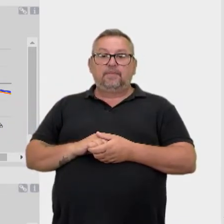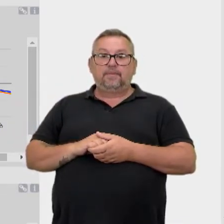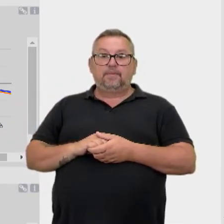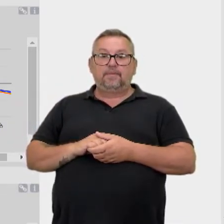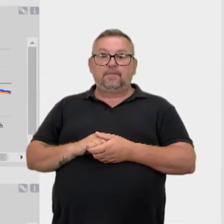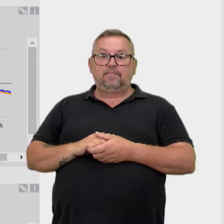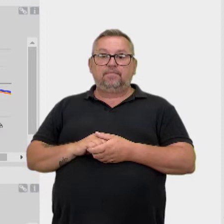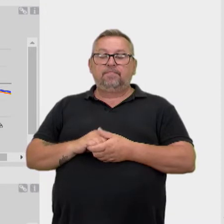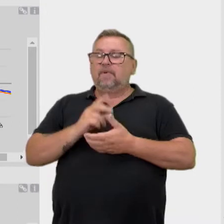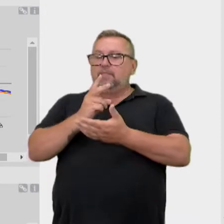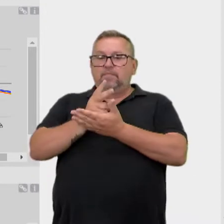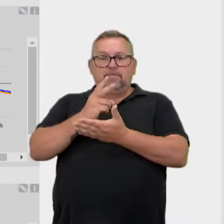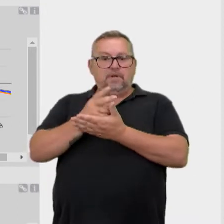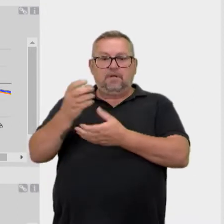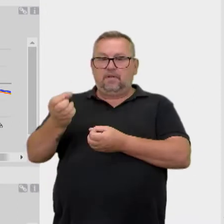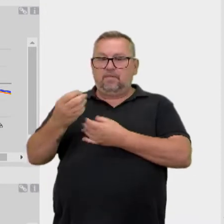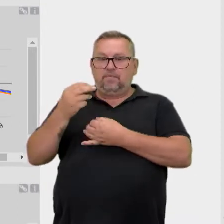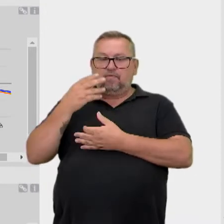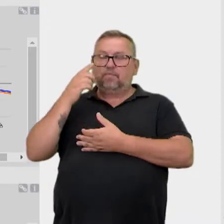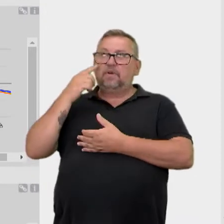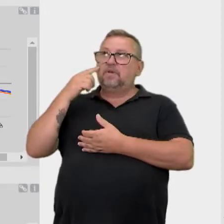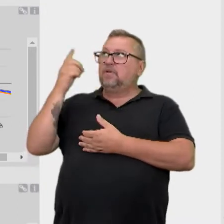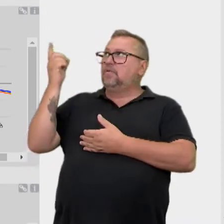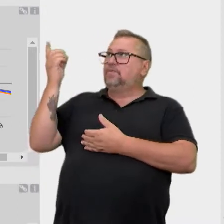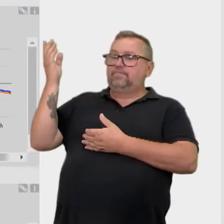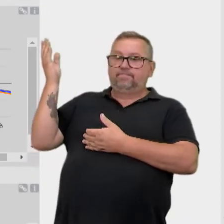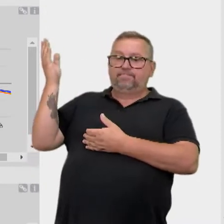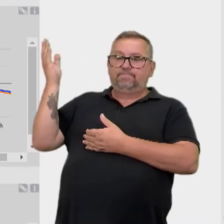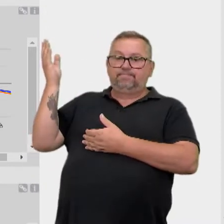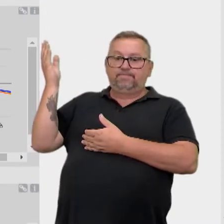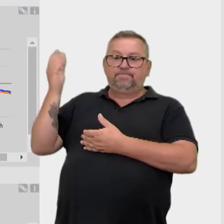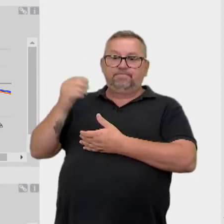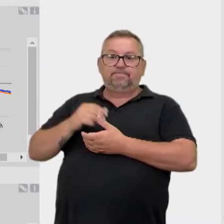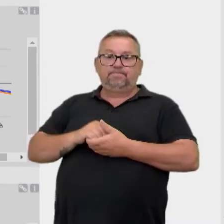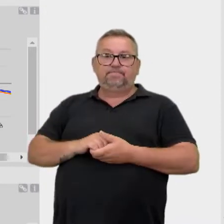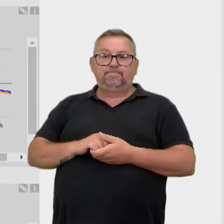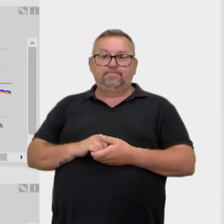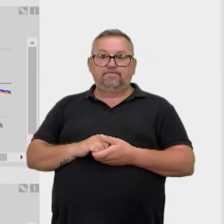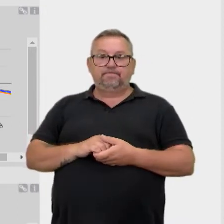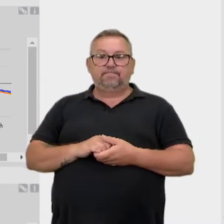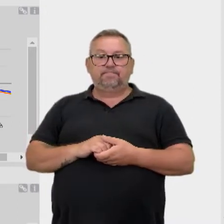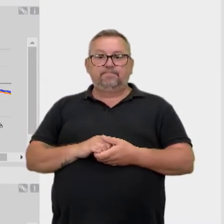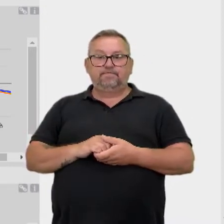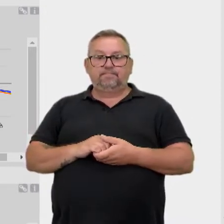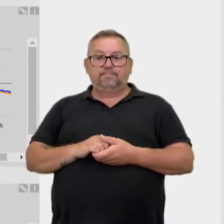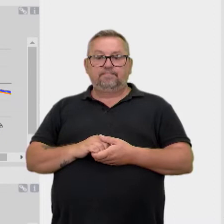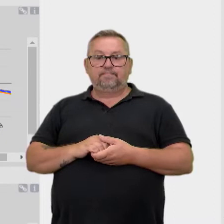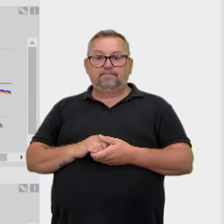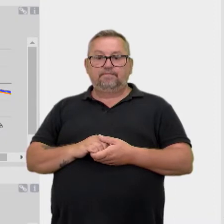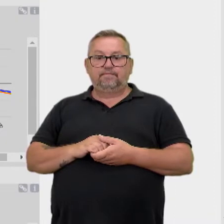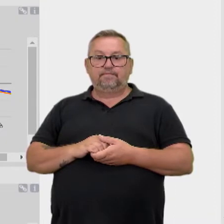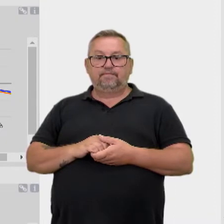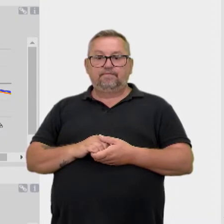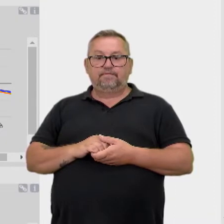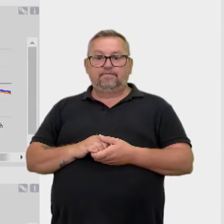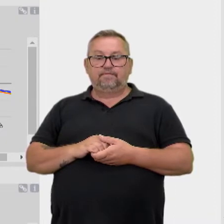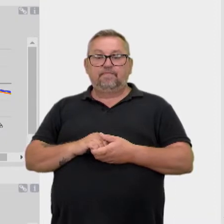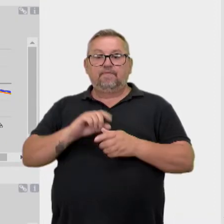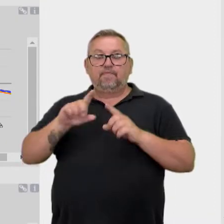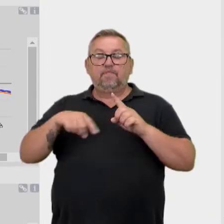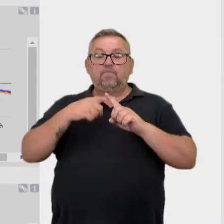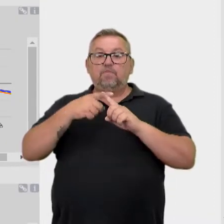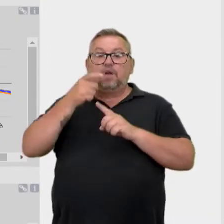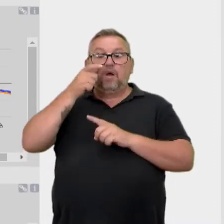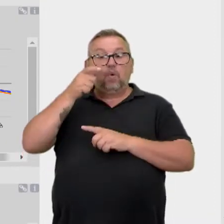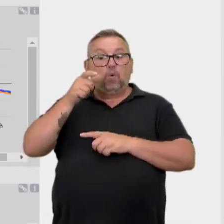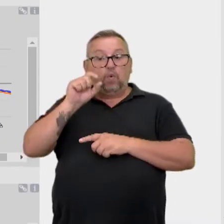maiores detalhes, notas técnicas, está tudo aqui, a mesma coisa que aparece na população brasileira, tá certo? Mas o interessante é